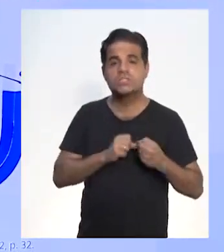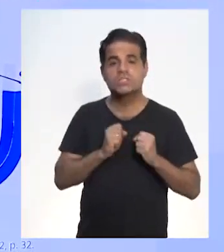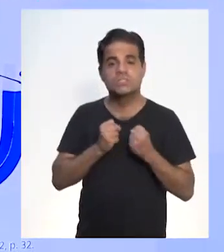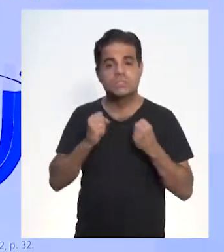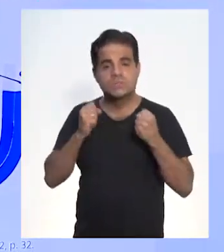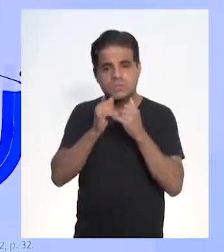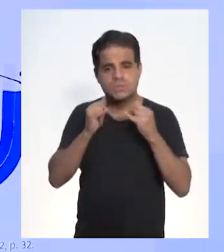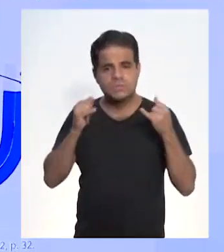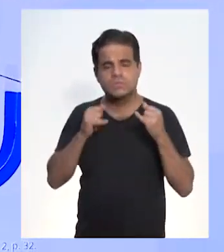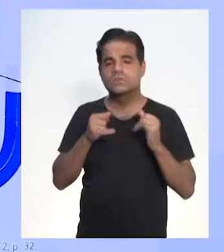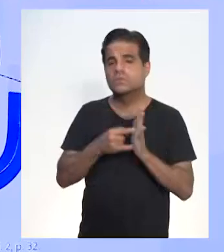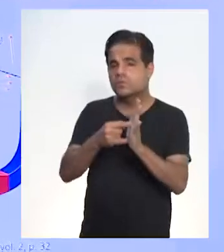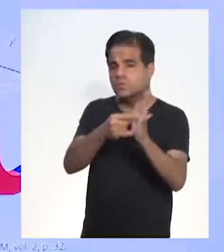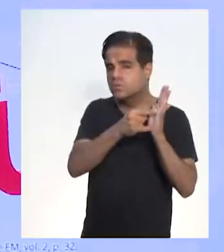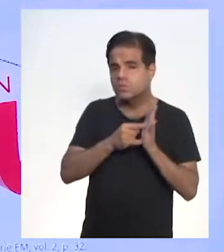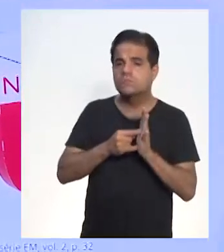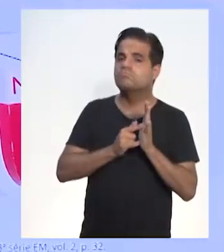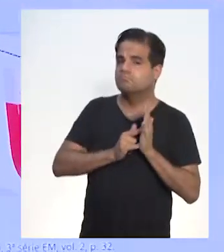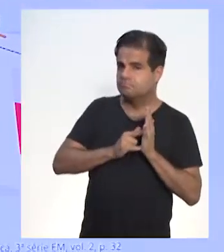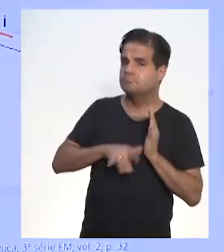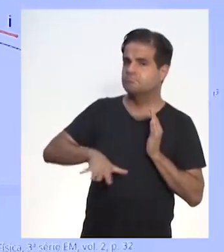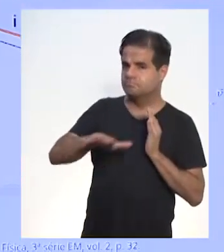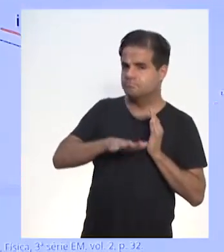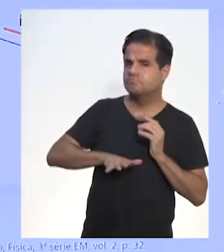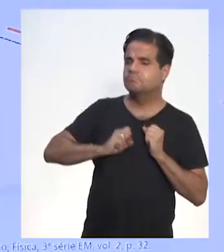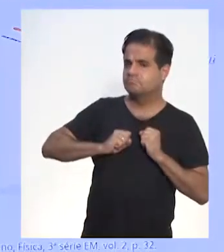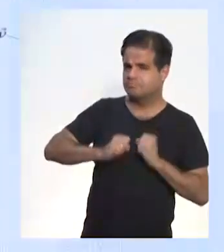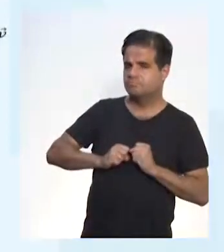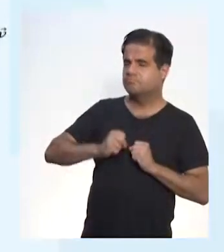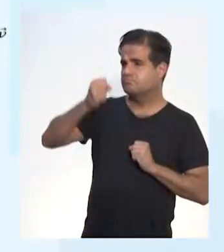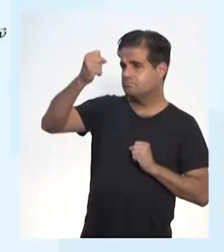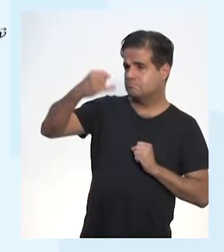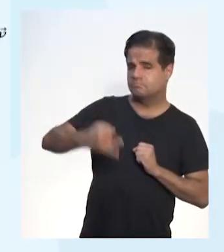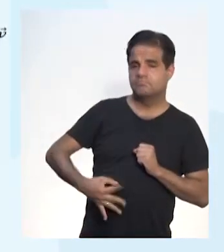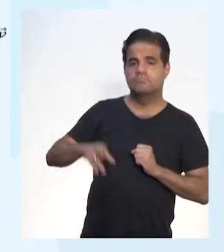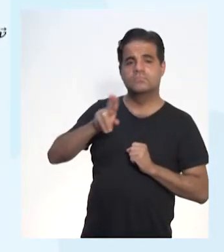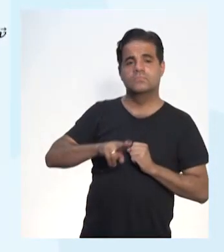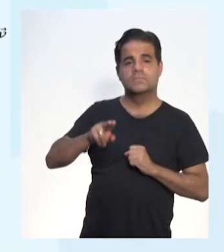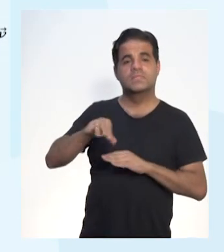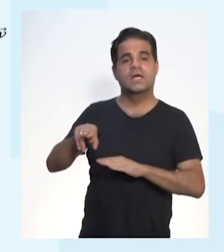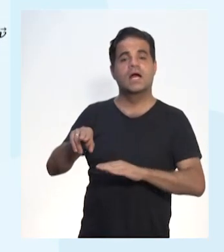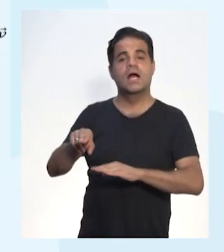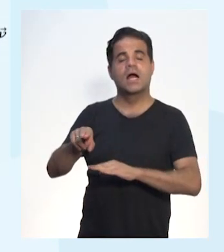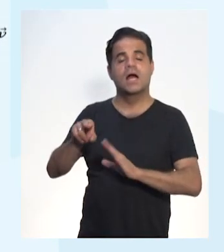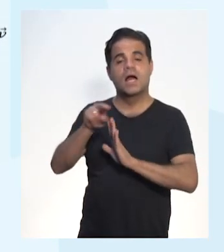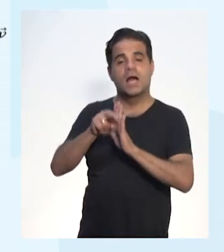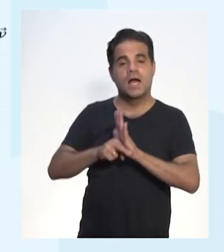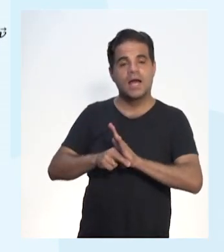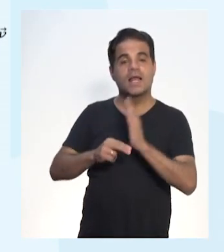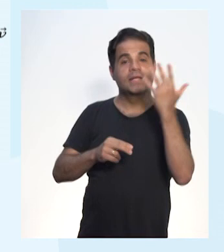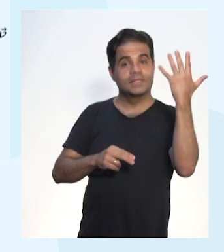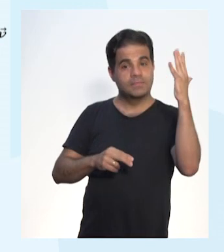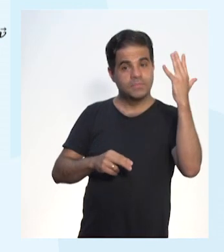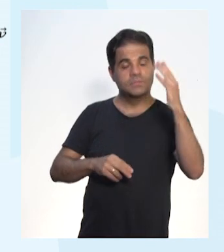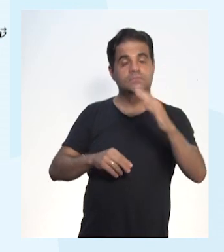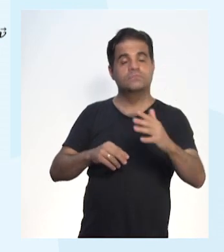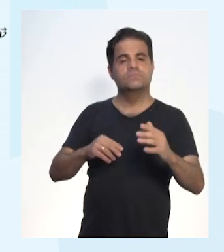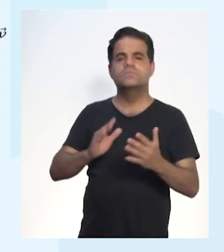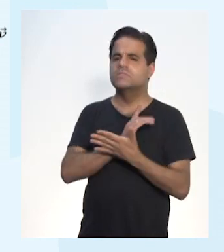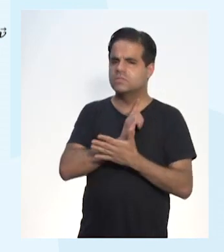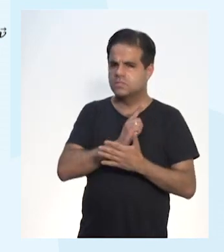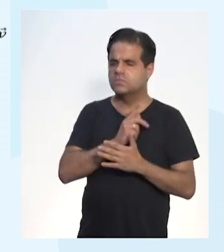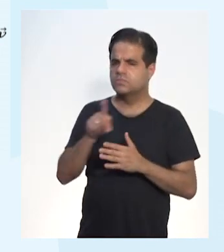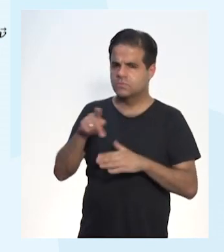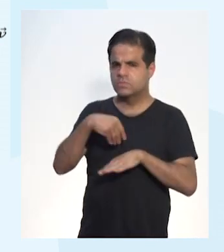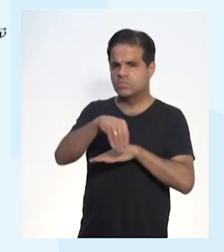força de origem magnética? Tem uma imagem para ajudar nisso daí, né? É, a gente usa a regra da mão esquerda, né? Tem até os professores têm uma